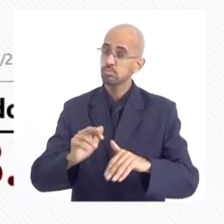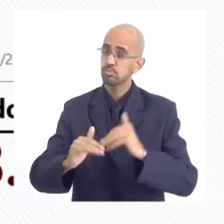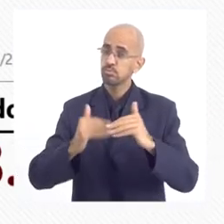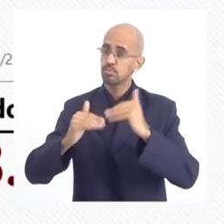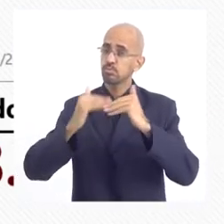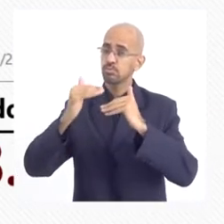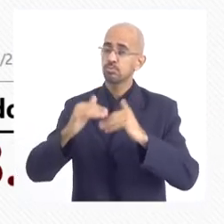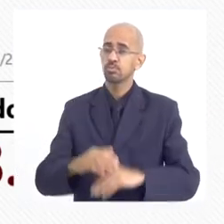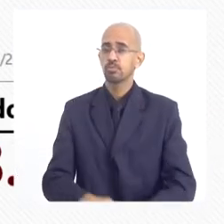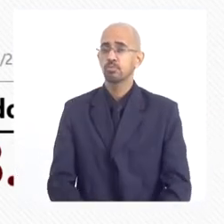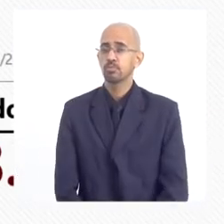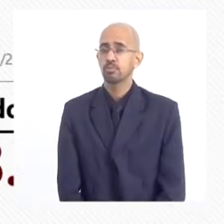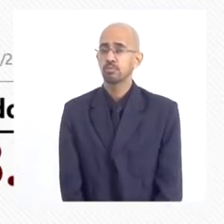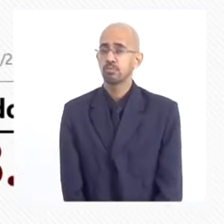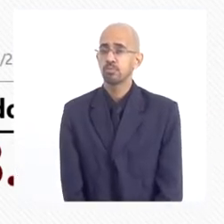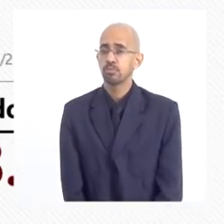Oi?